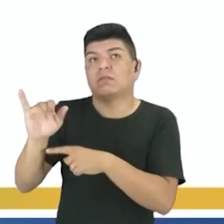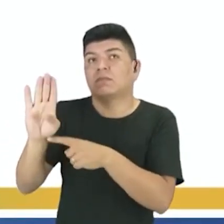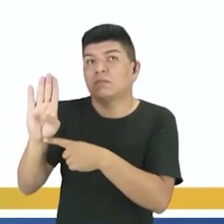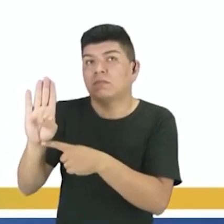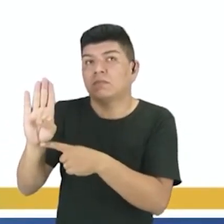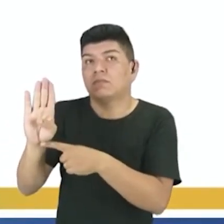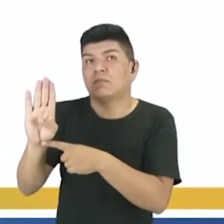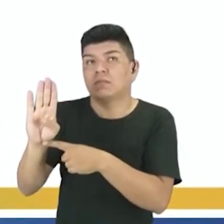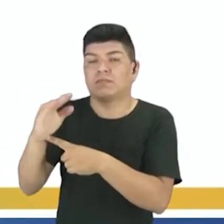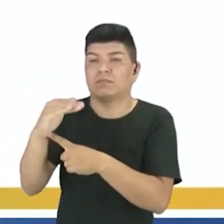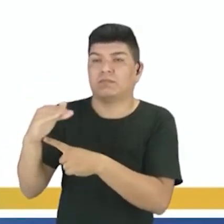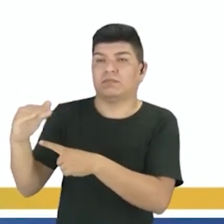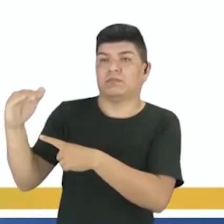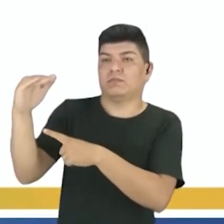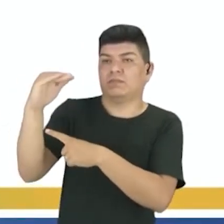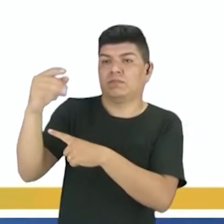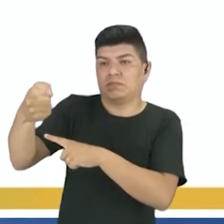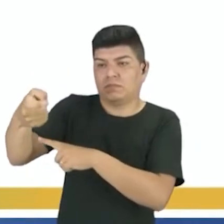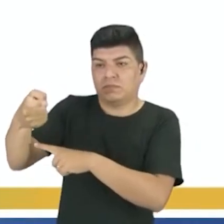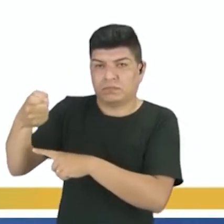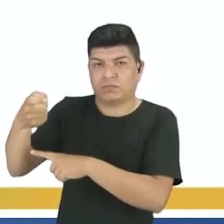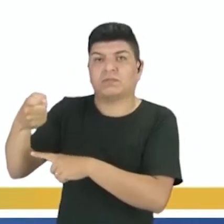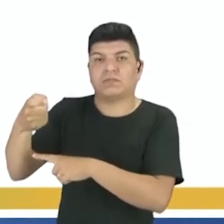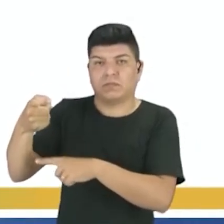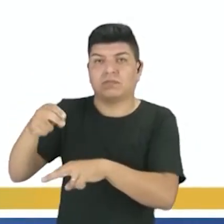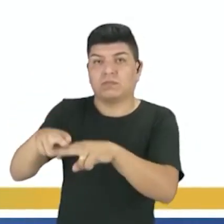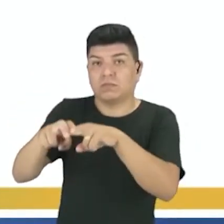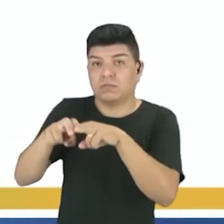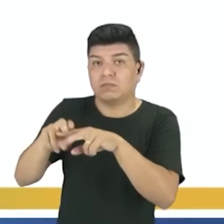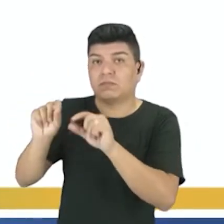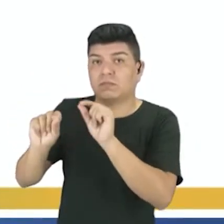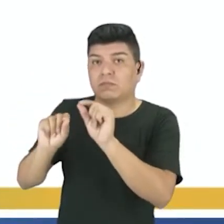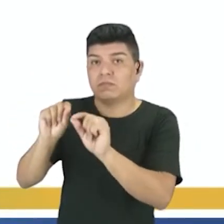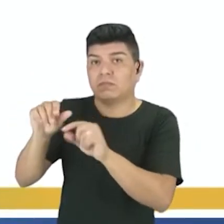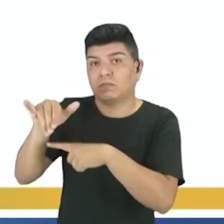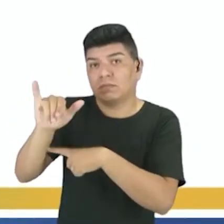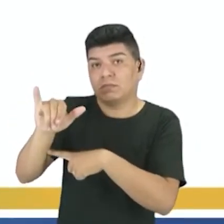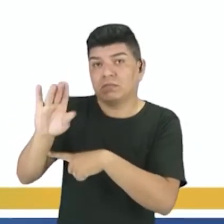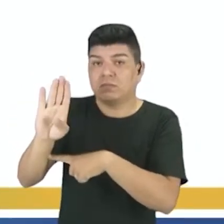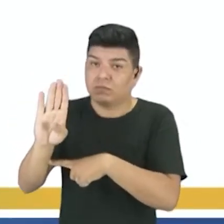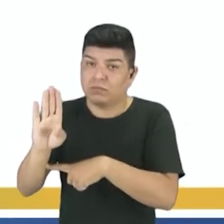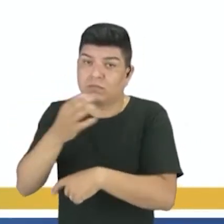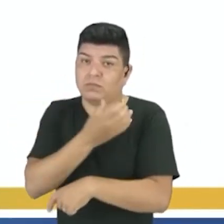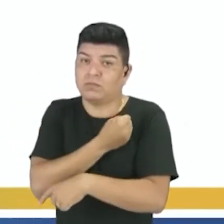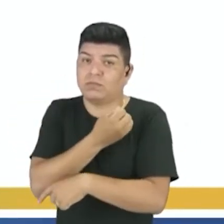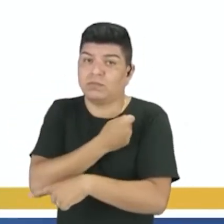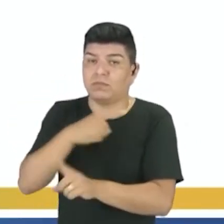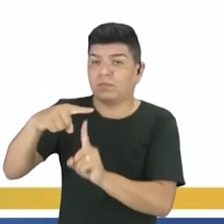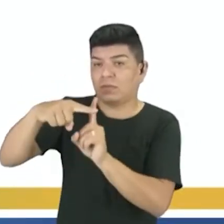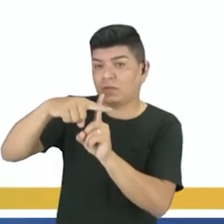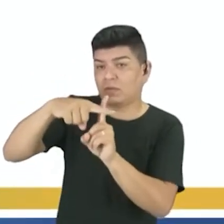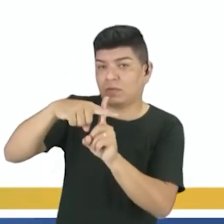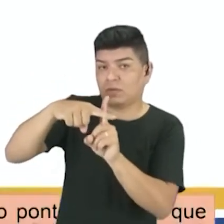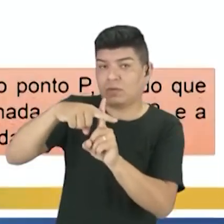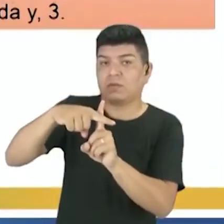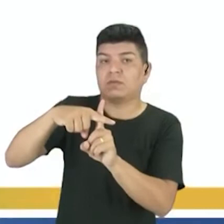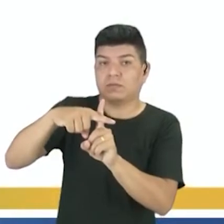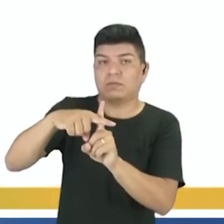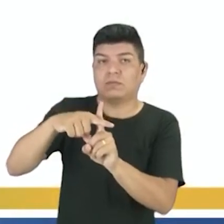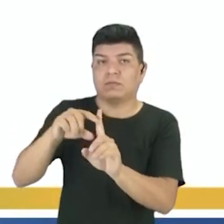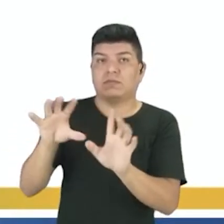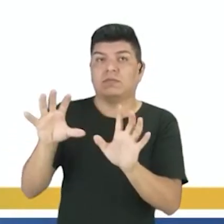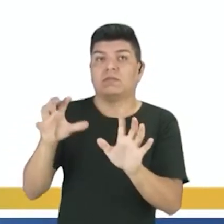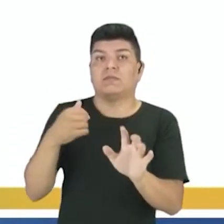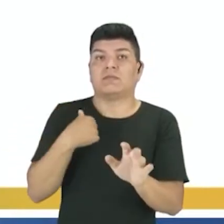se dá acima do eixo x. Então a coordenada y de B é um número positivo. Agora,